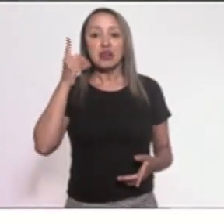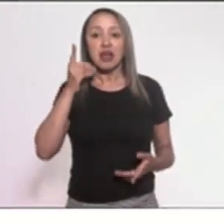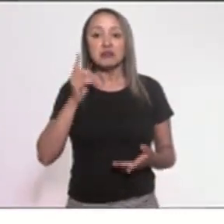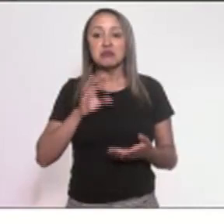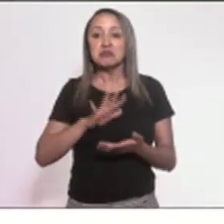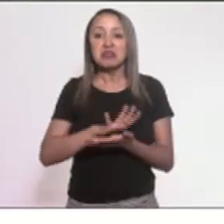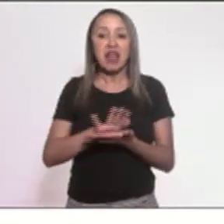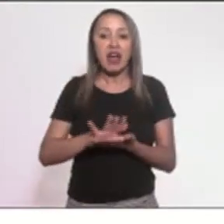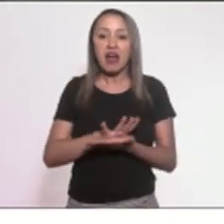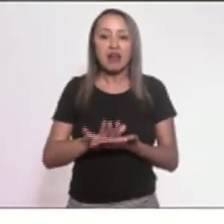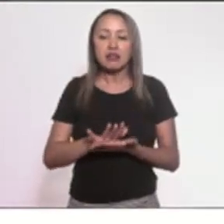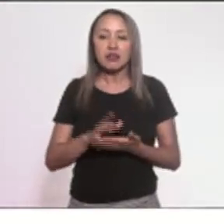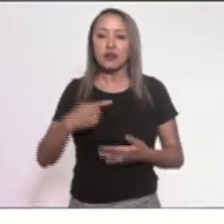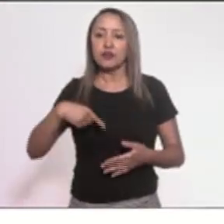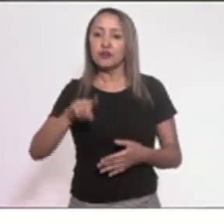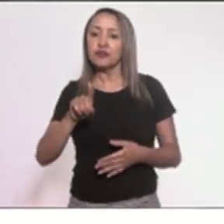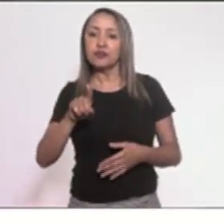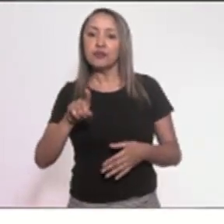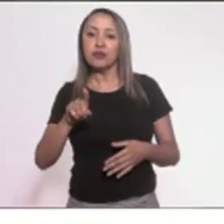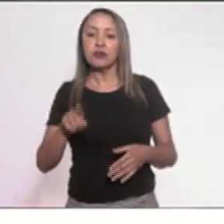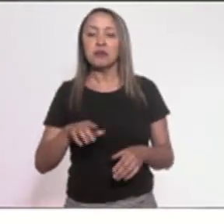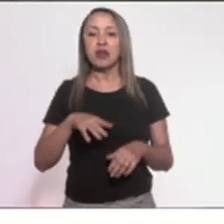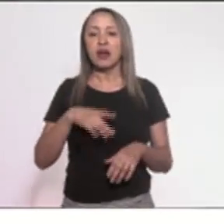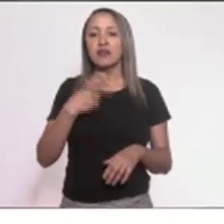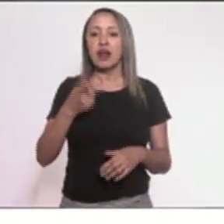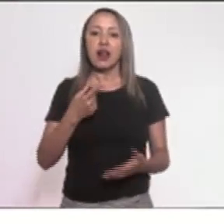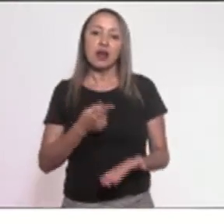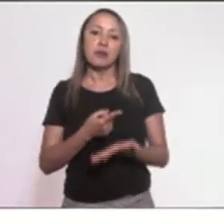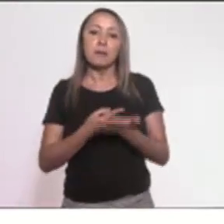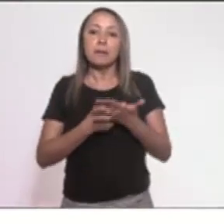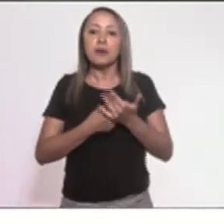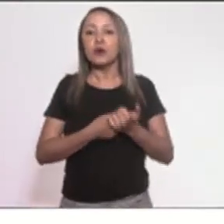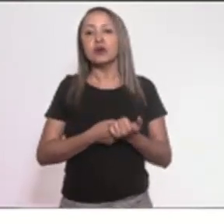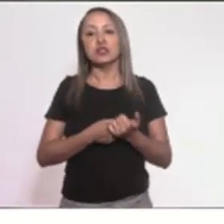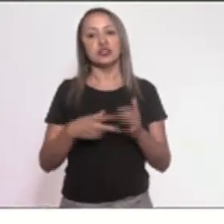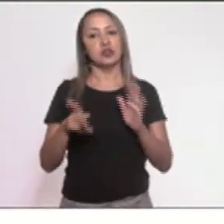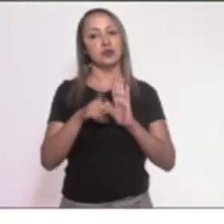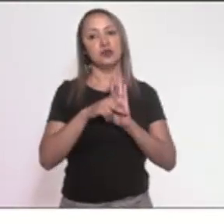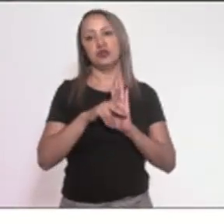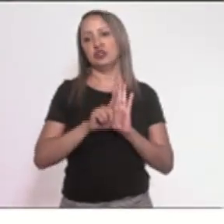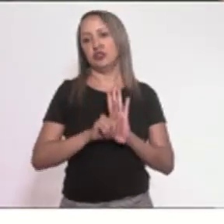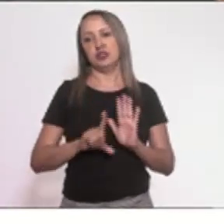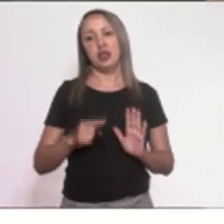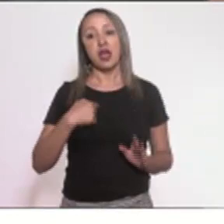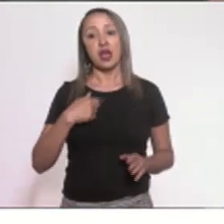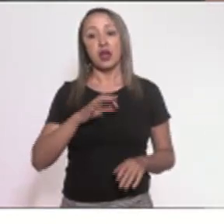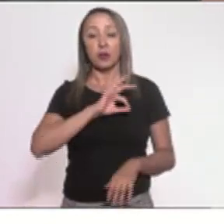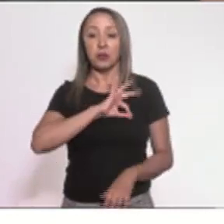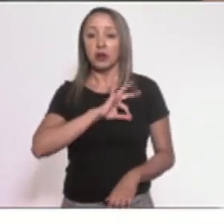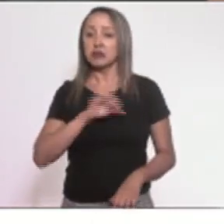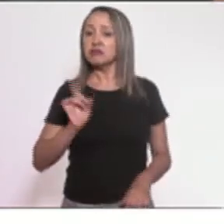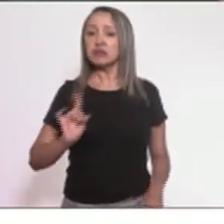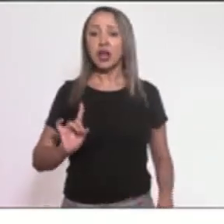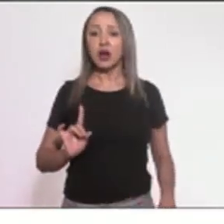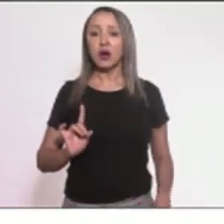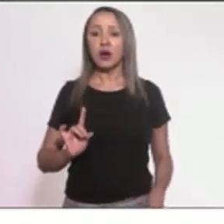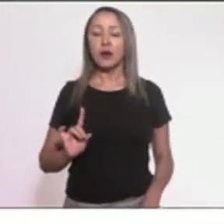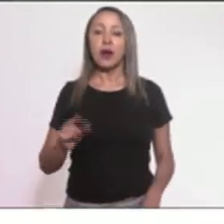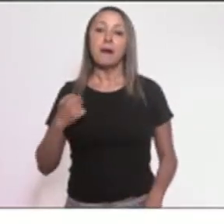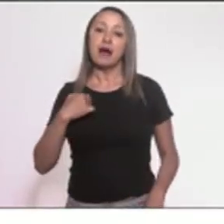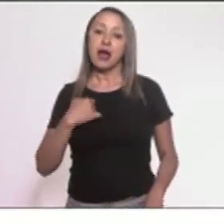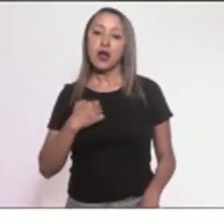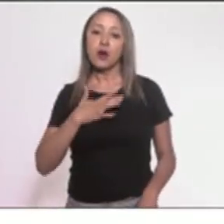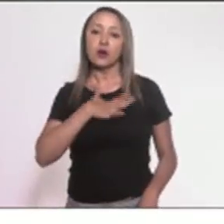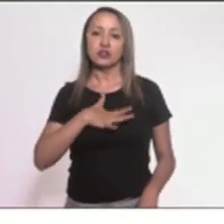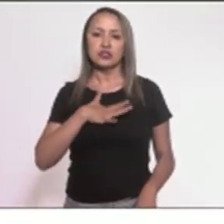púlpito para defender o projeto. Nós não somos, eu não sou policial. Eu gostaria, e